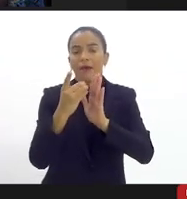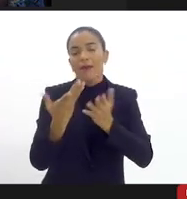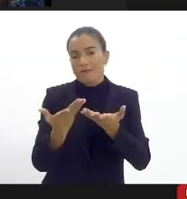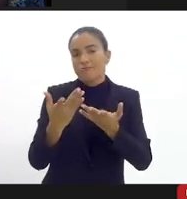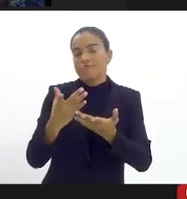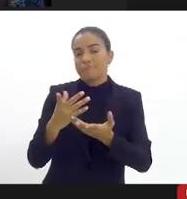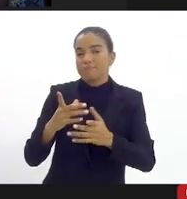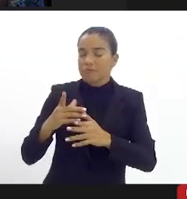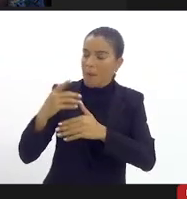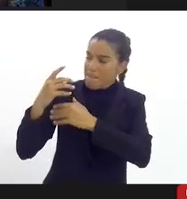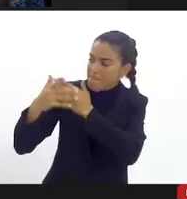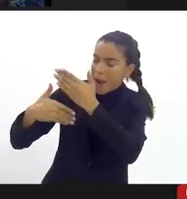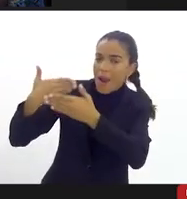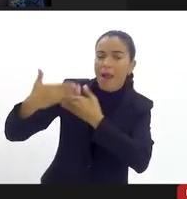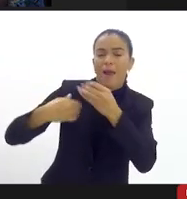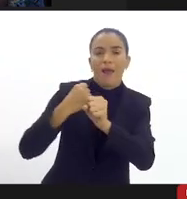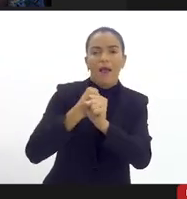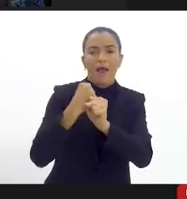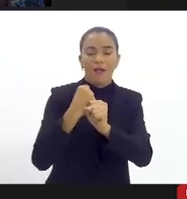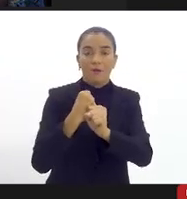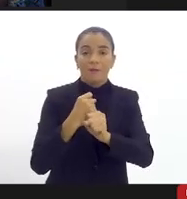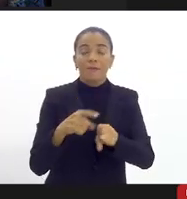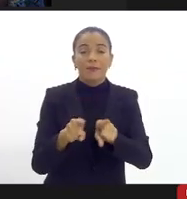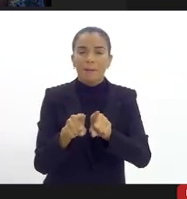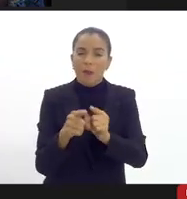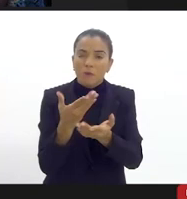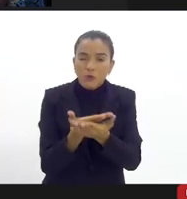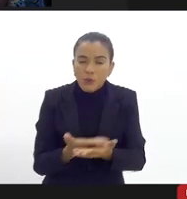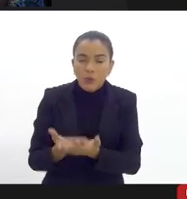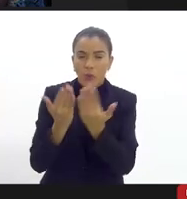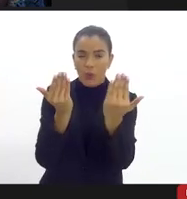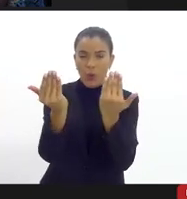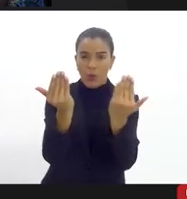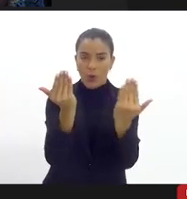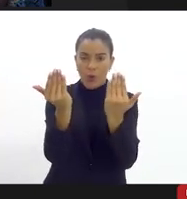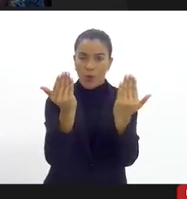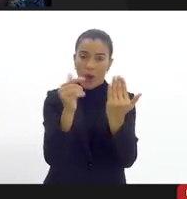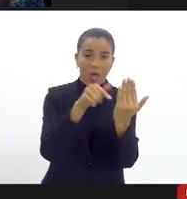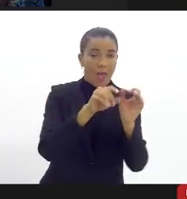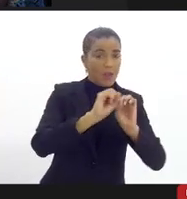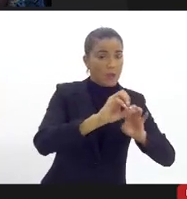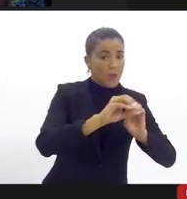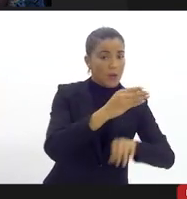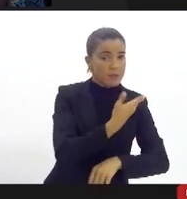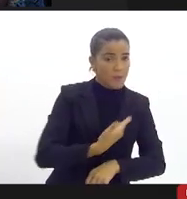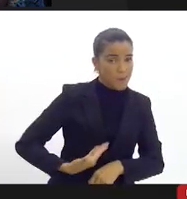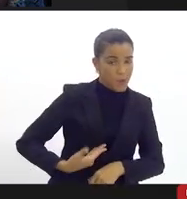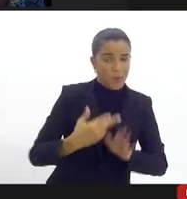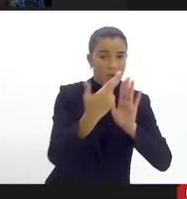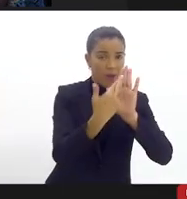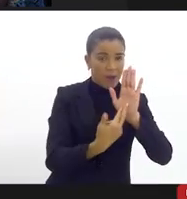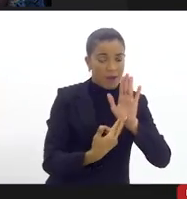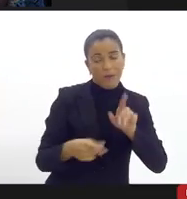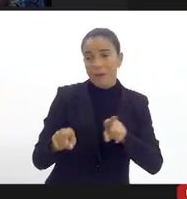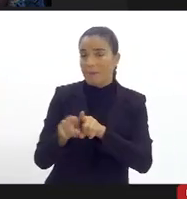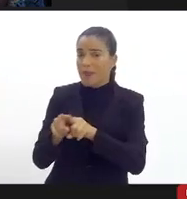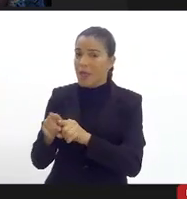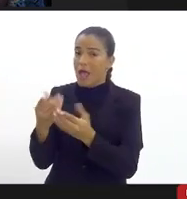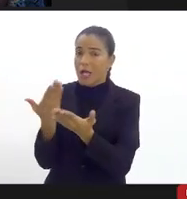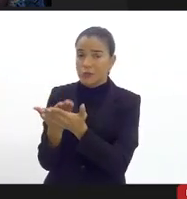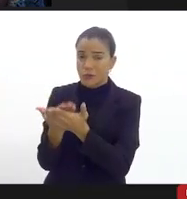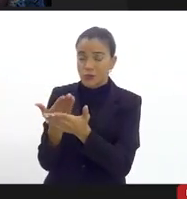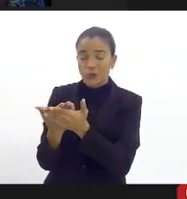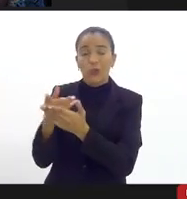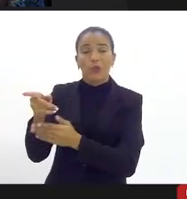realizados ao longo do tempo vamos fazer um estudo comparativo entre a educação pública regulamentada educação privada